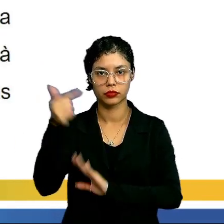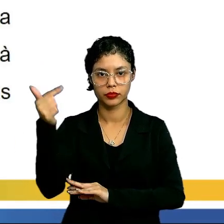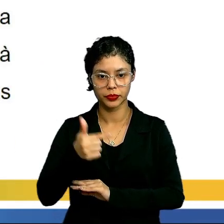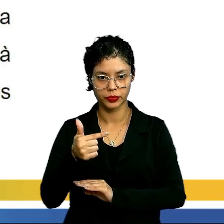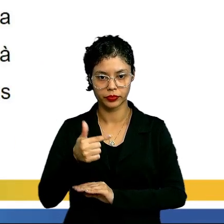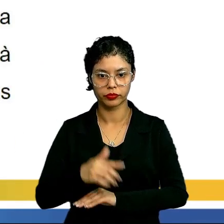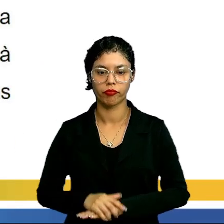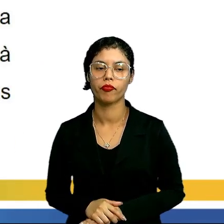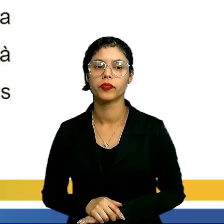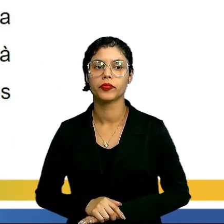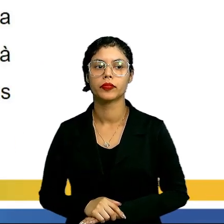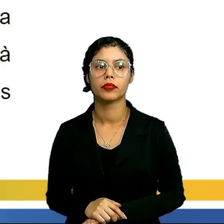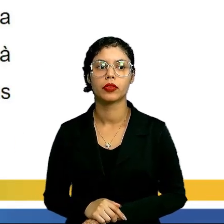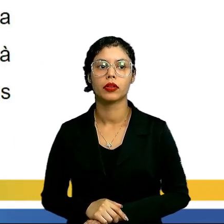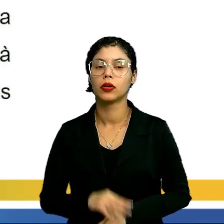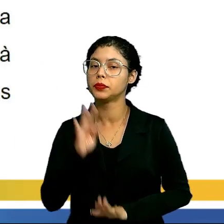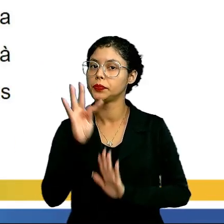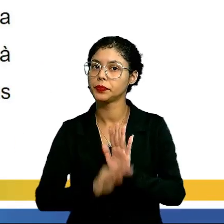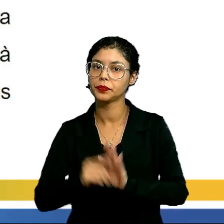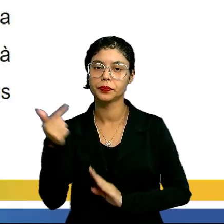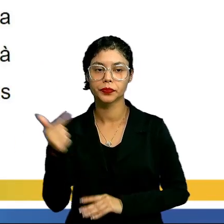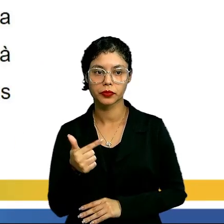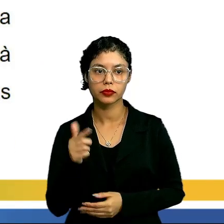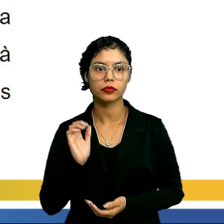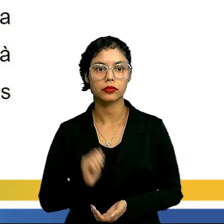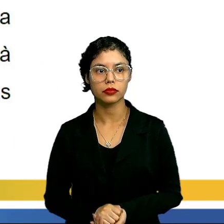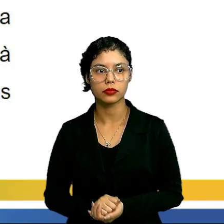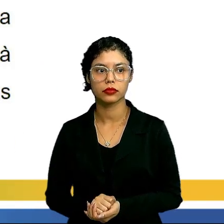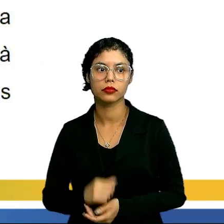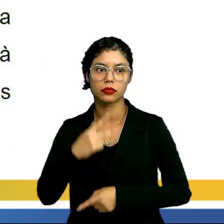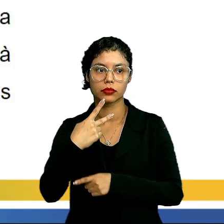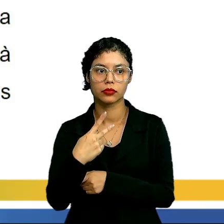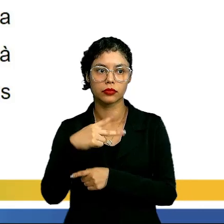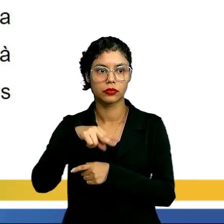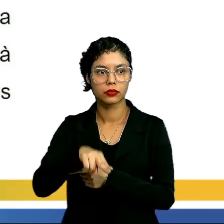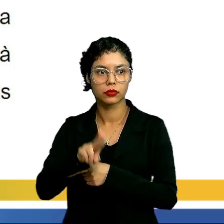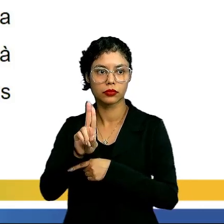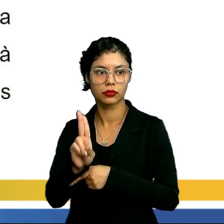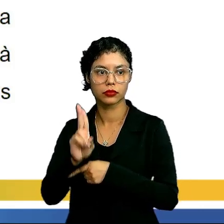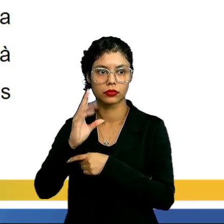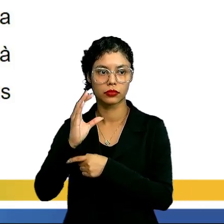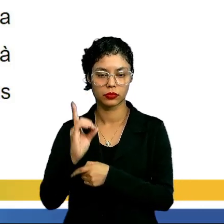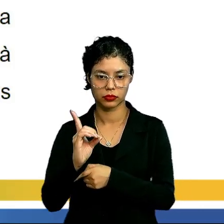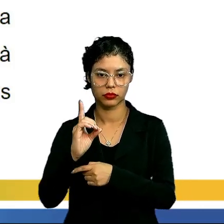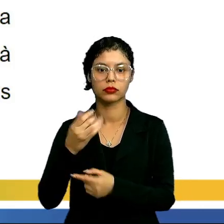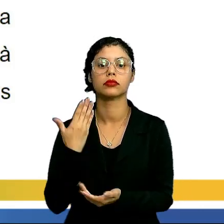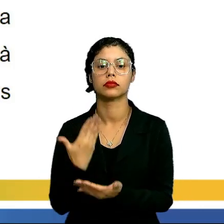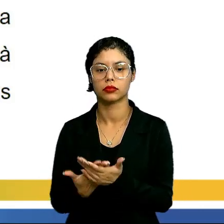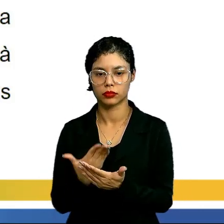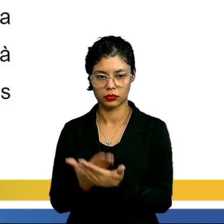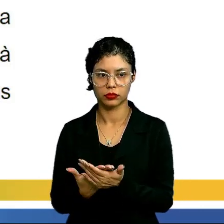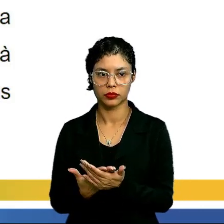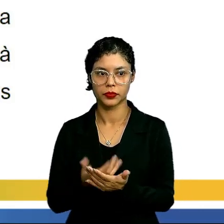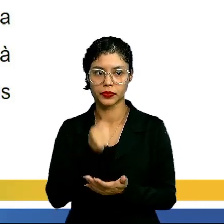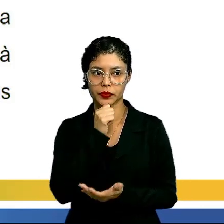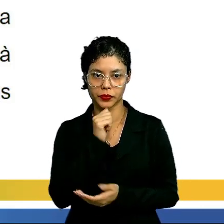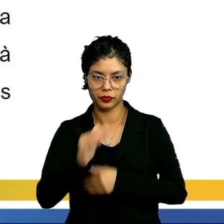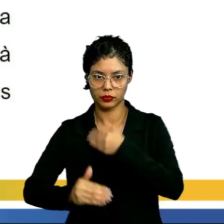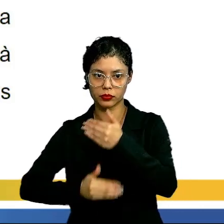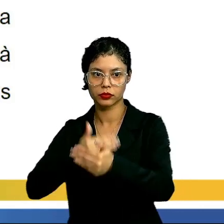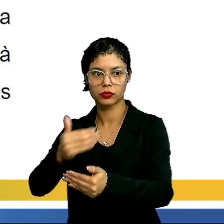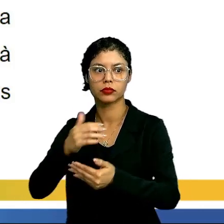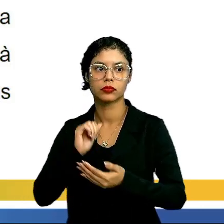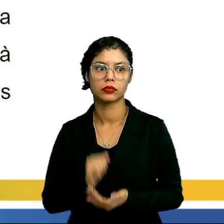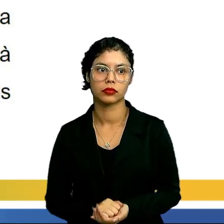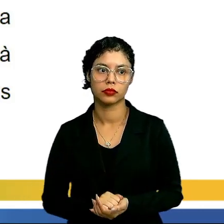texto 2. No texto 2, nós temos um estudo do Programa das Nações Unidas para o